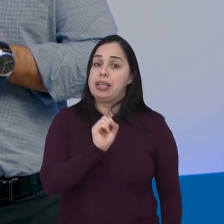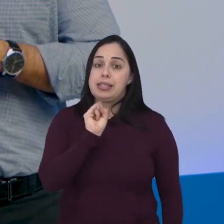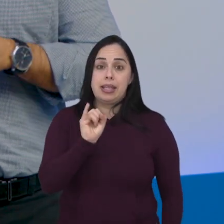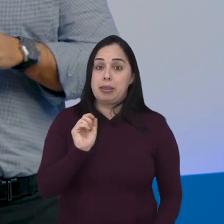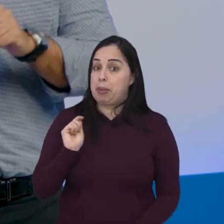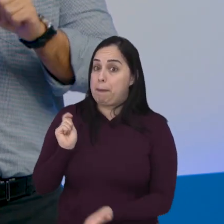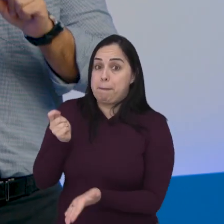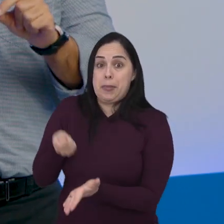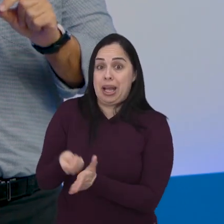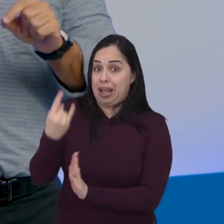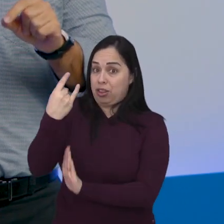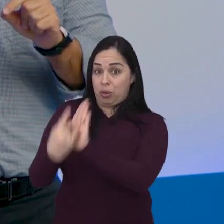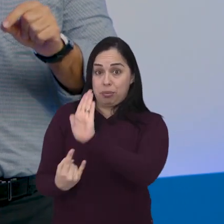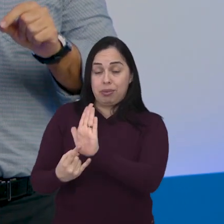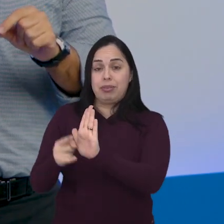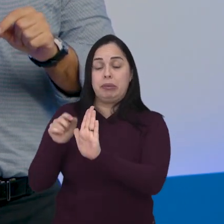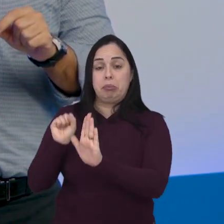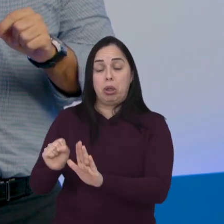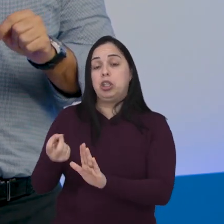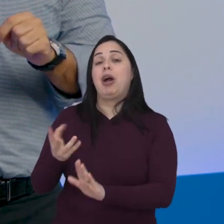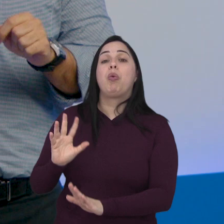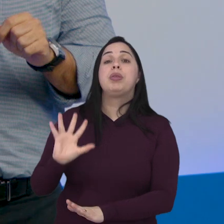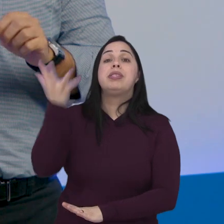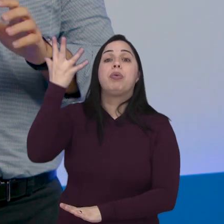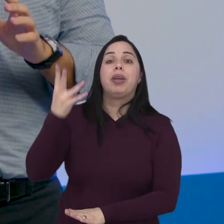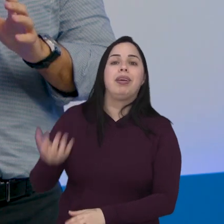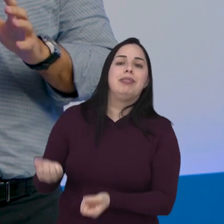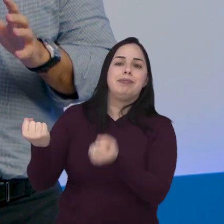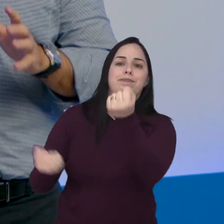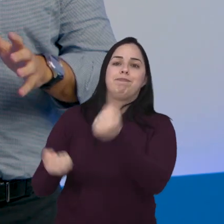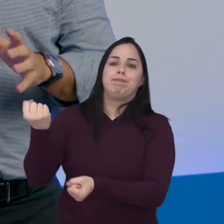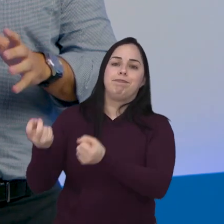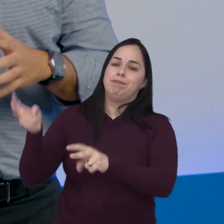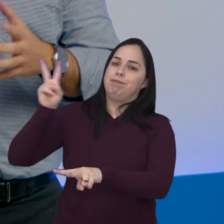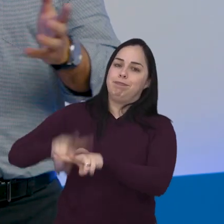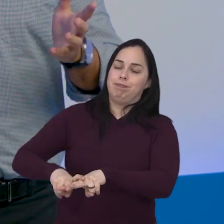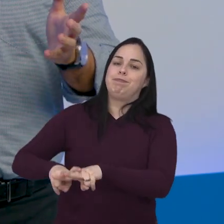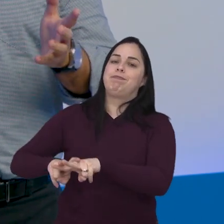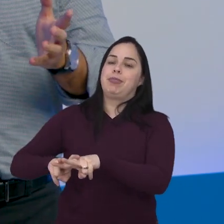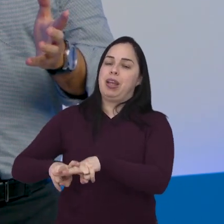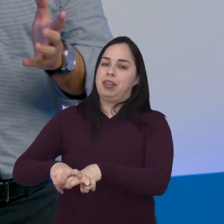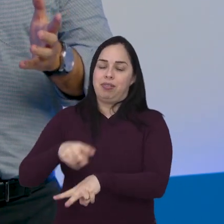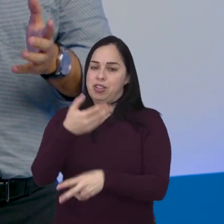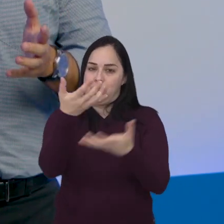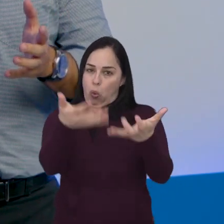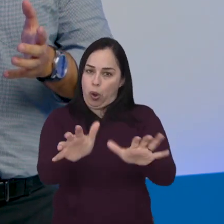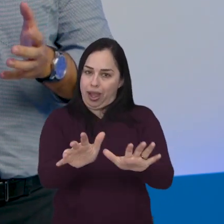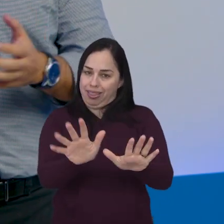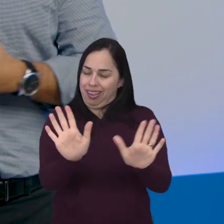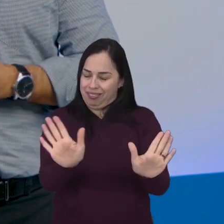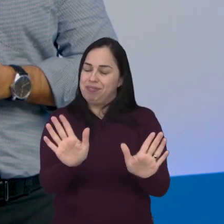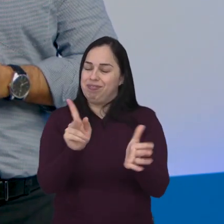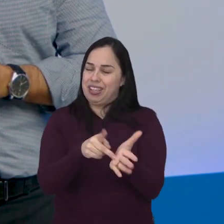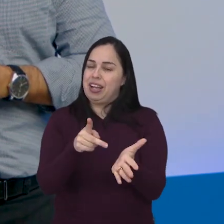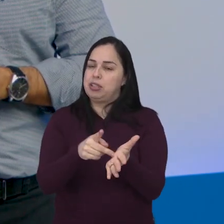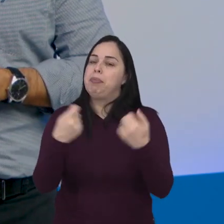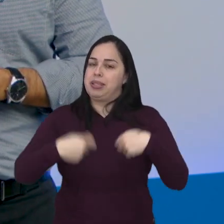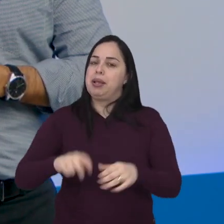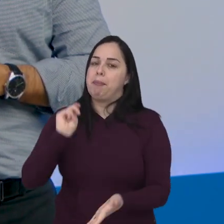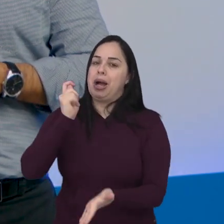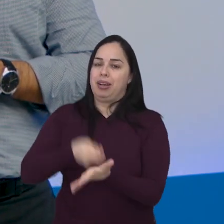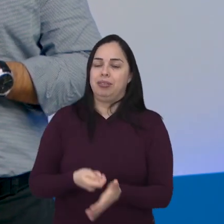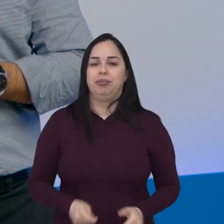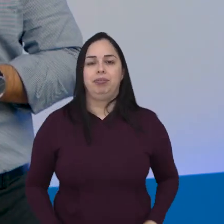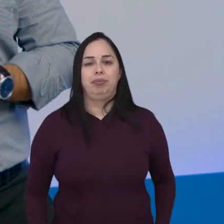viu, e já quem não pagar o licenciamento pode ter o veículo apreendido. Isso ninguém quer, né? O importante é estar em dia com